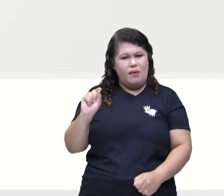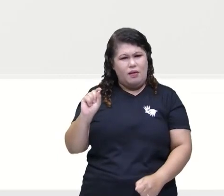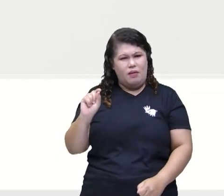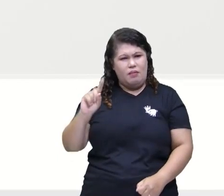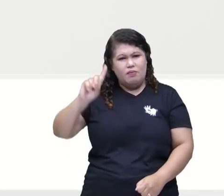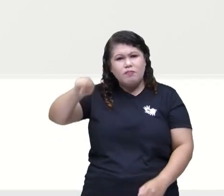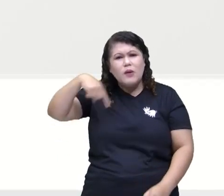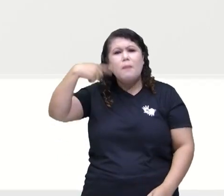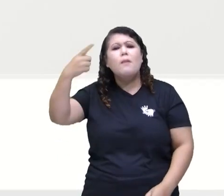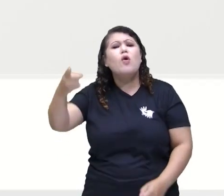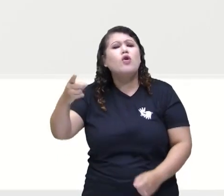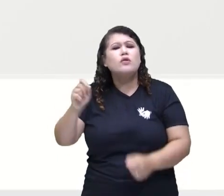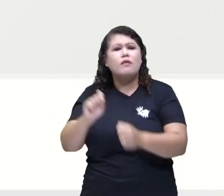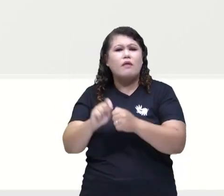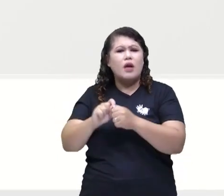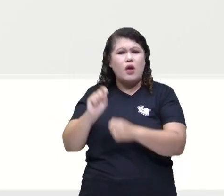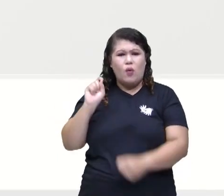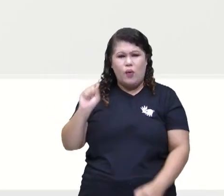escola?